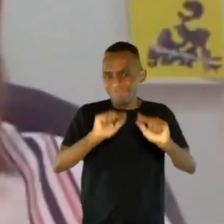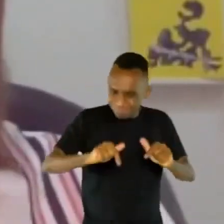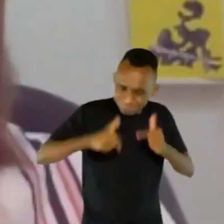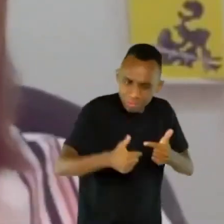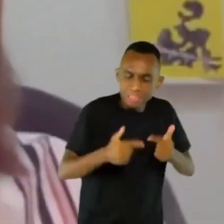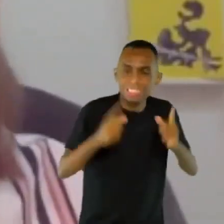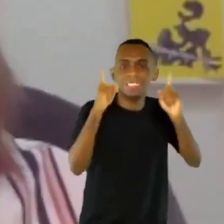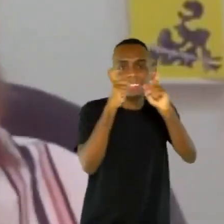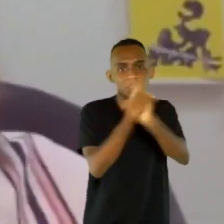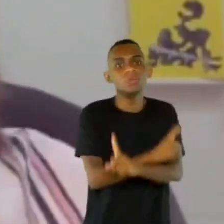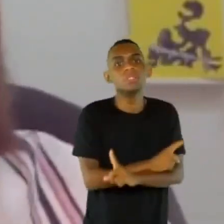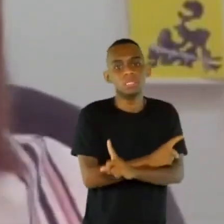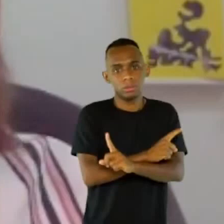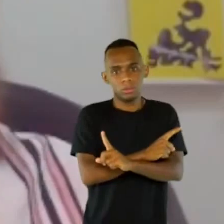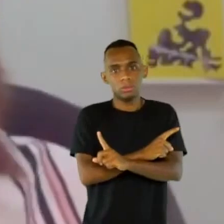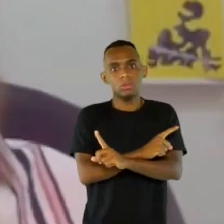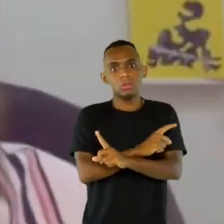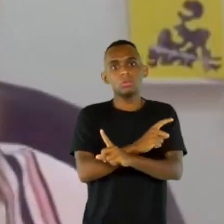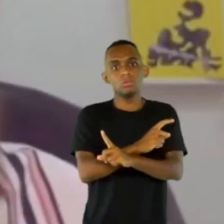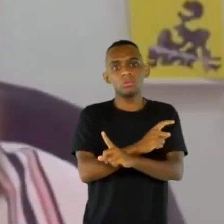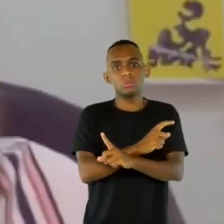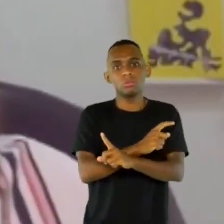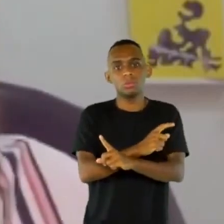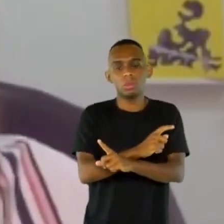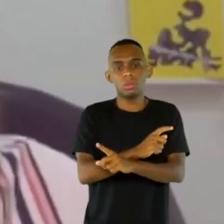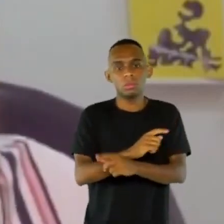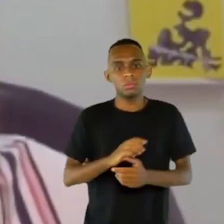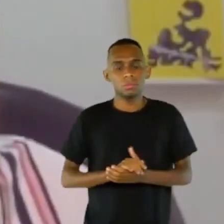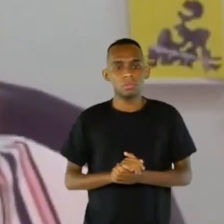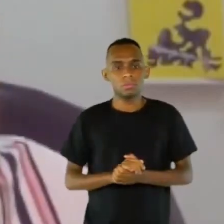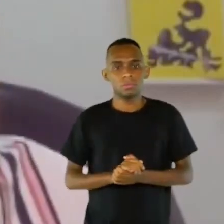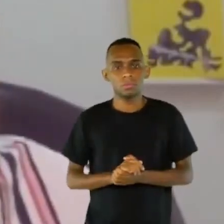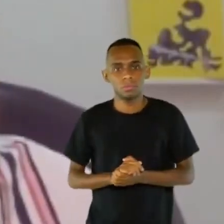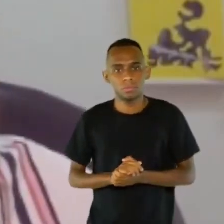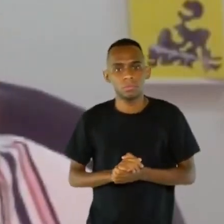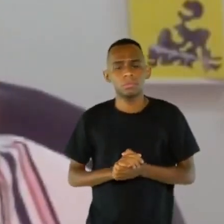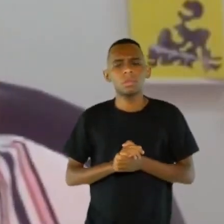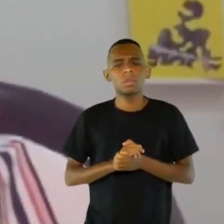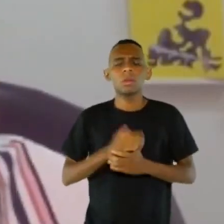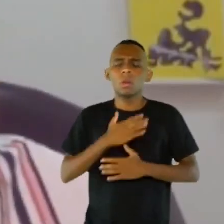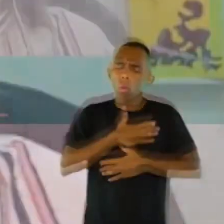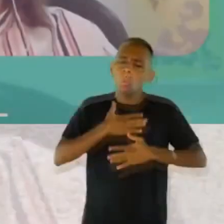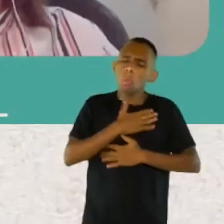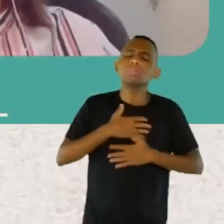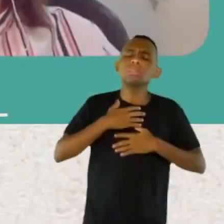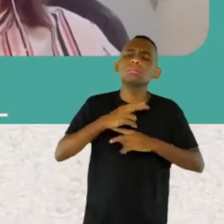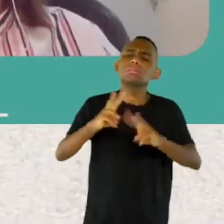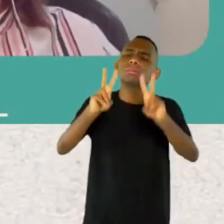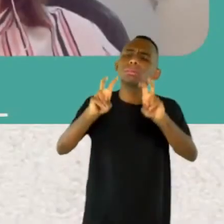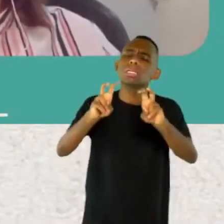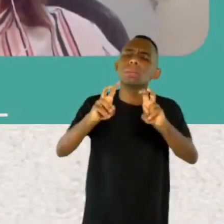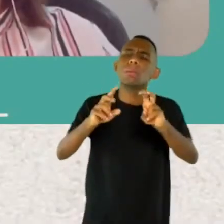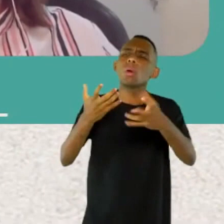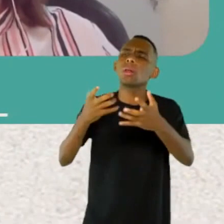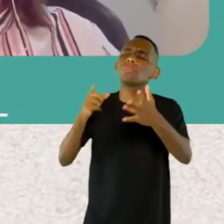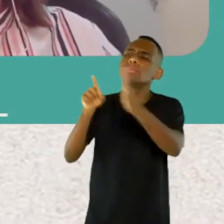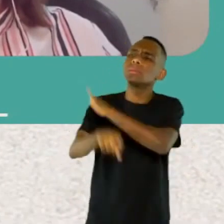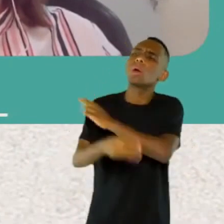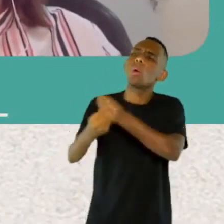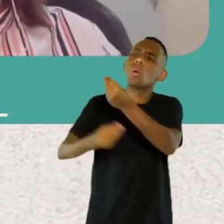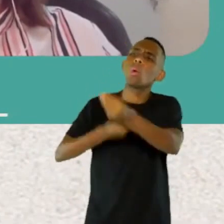como consciência de cidadão, sabe? Eu gostei dessa história. Eu queria te perguntar como é que você